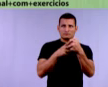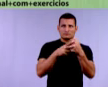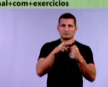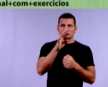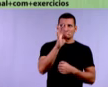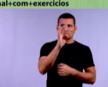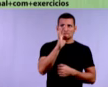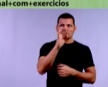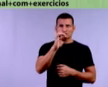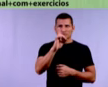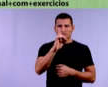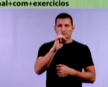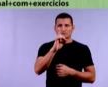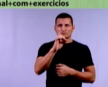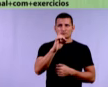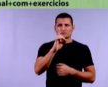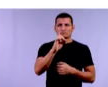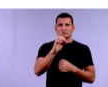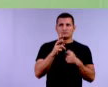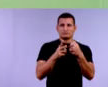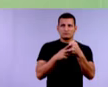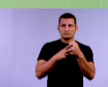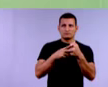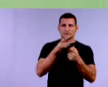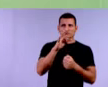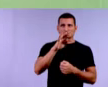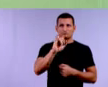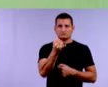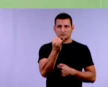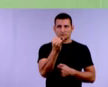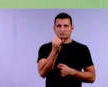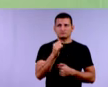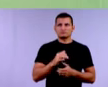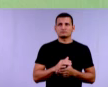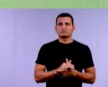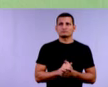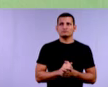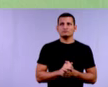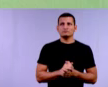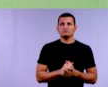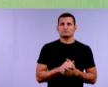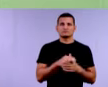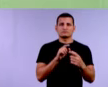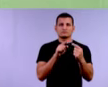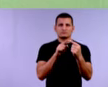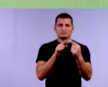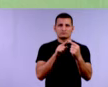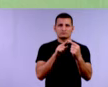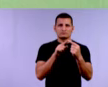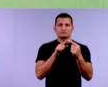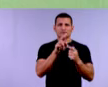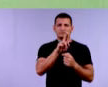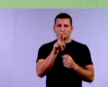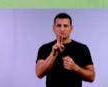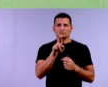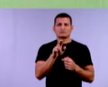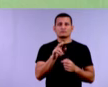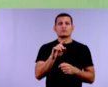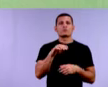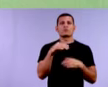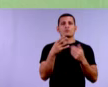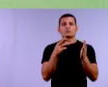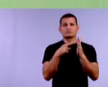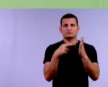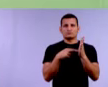transitivo indireto. Certo? Isso mesmo. Bem, e a concordância nominal? Qual é a regra geral da concordância nominal? Bem,